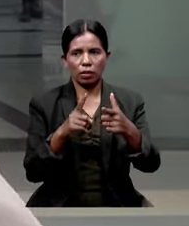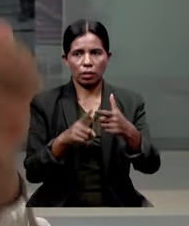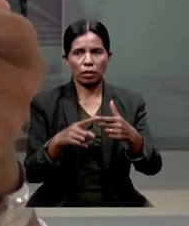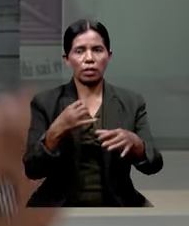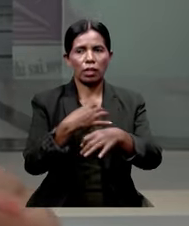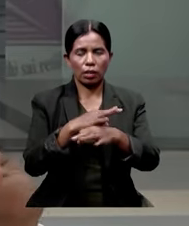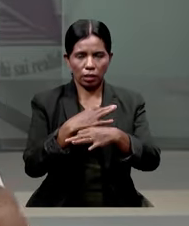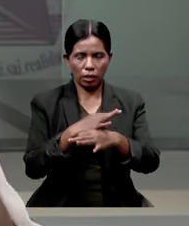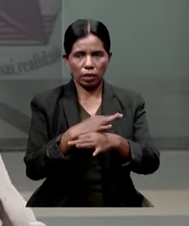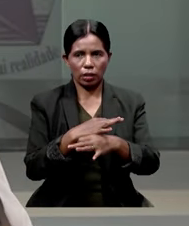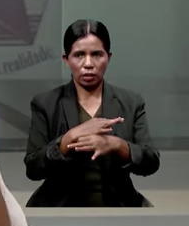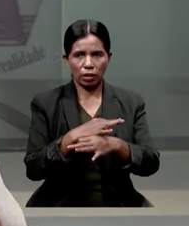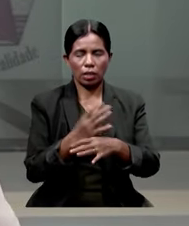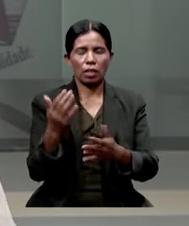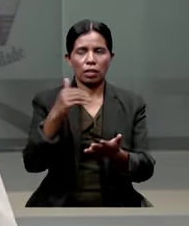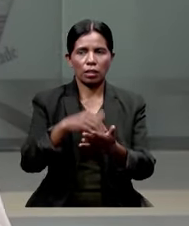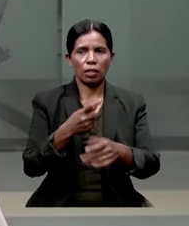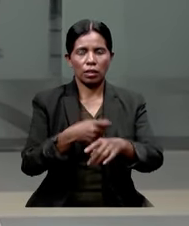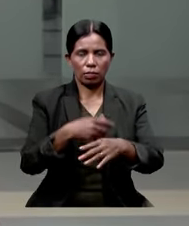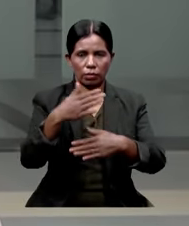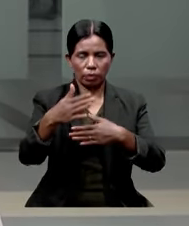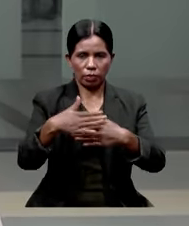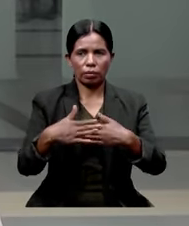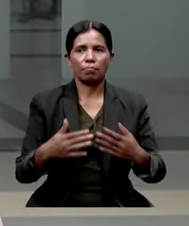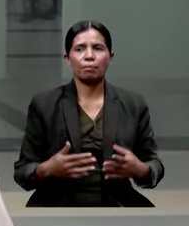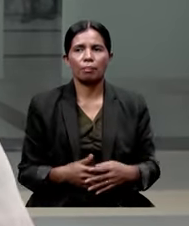hadiah, sira fali ha tempo badan.